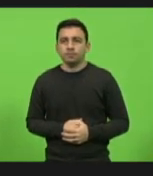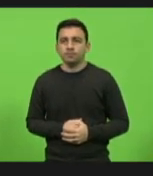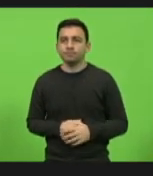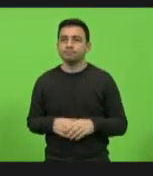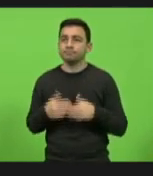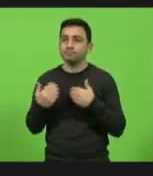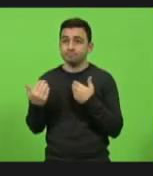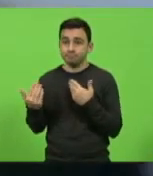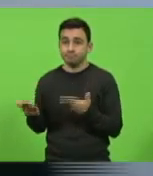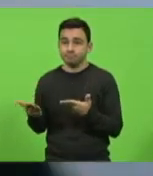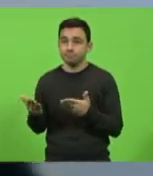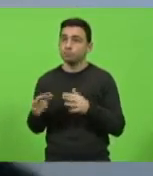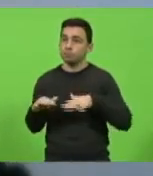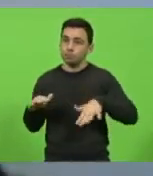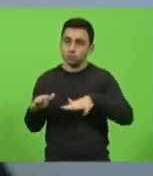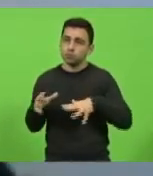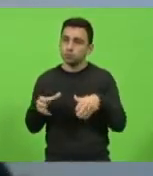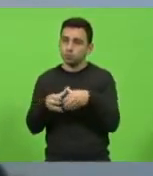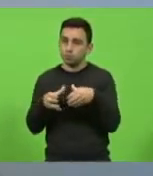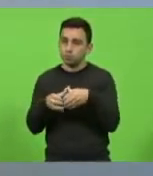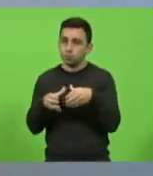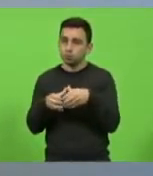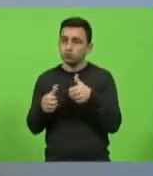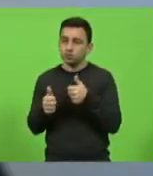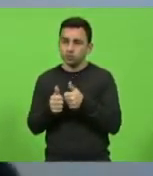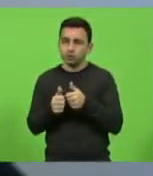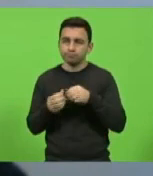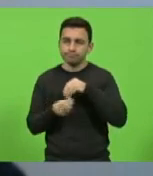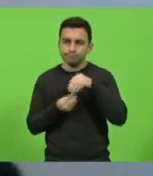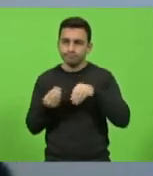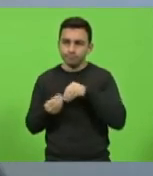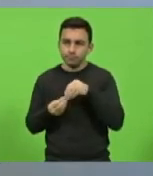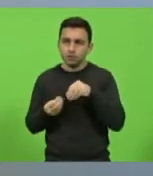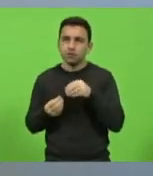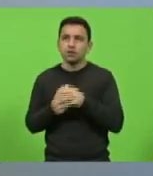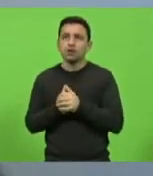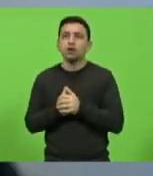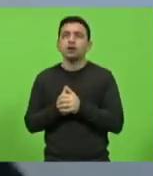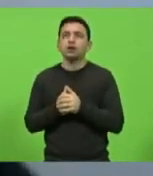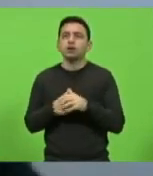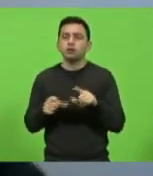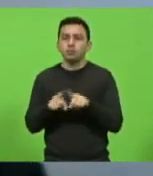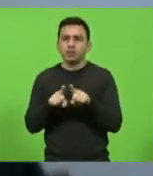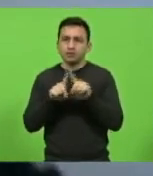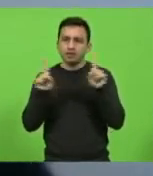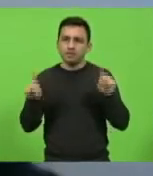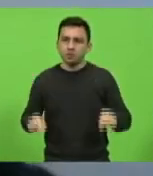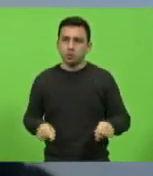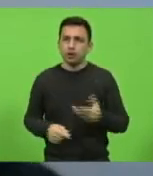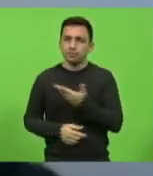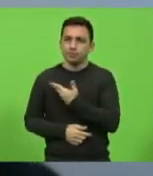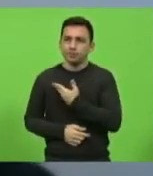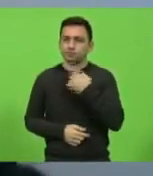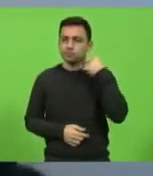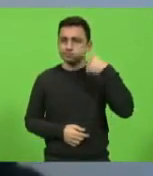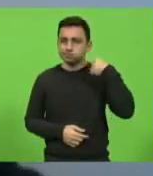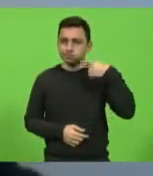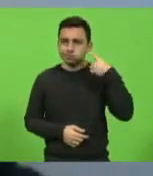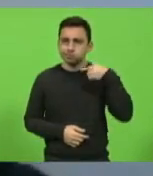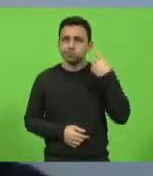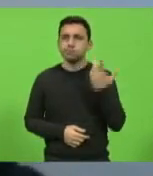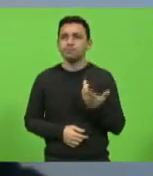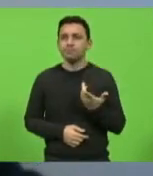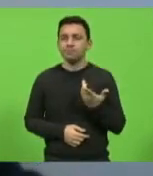Excelentíssimos membros deste tribunal misto, servidores, colegas advogados, que saúdo em